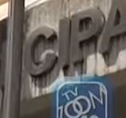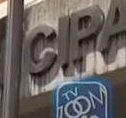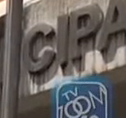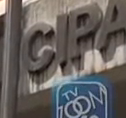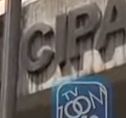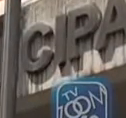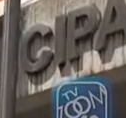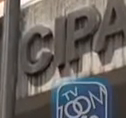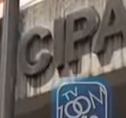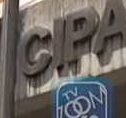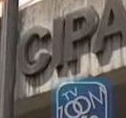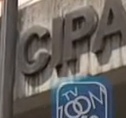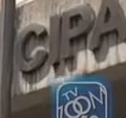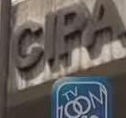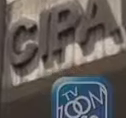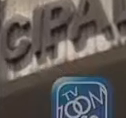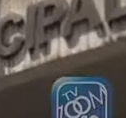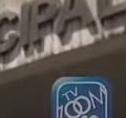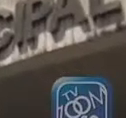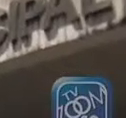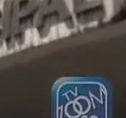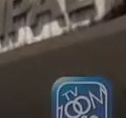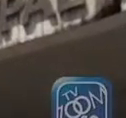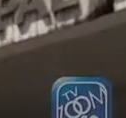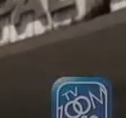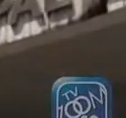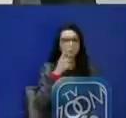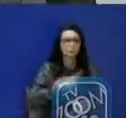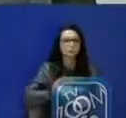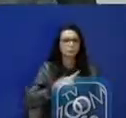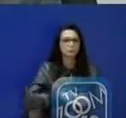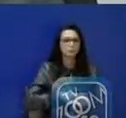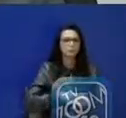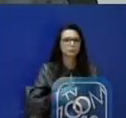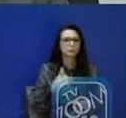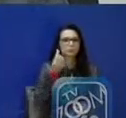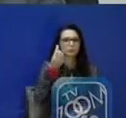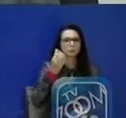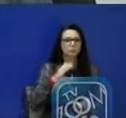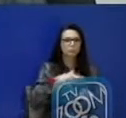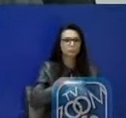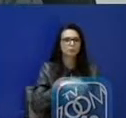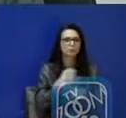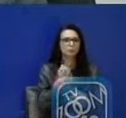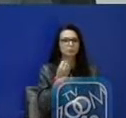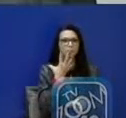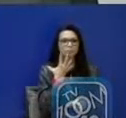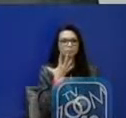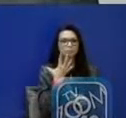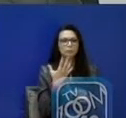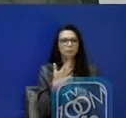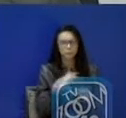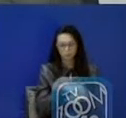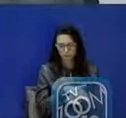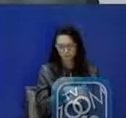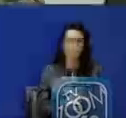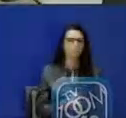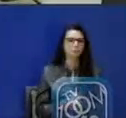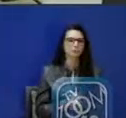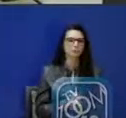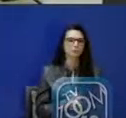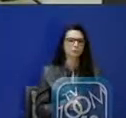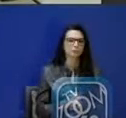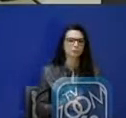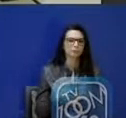investigar fatos determinados de interesse do município, podendo inclusive exercer função de julgamento.